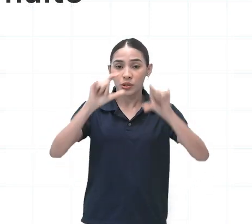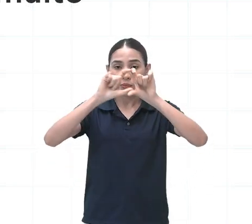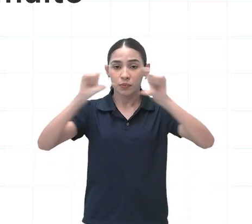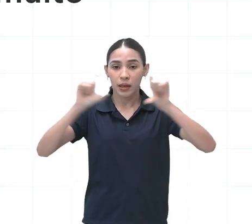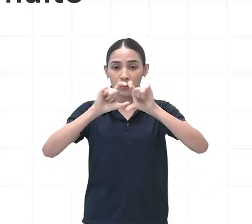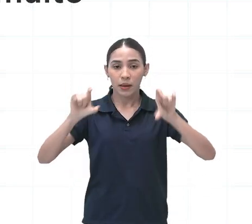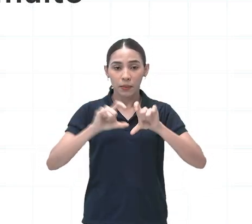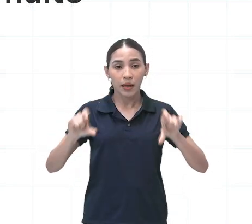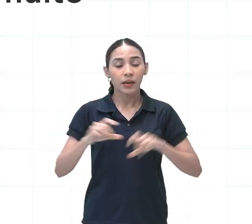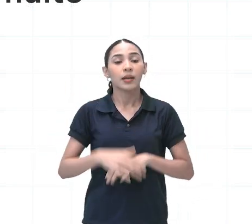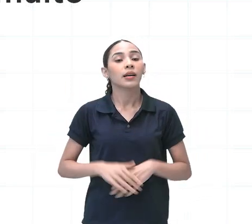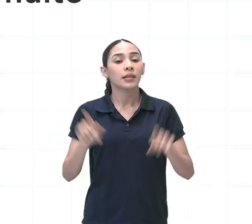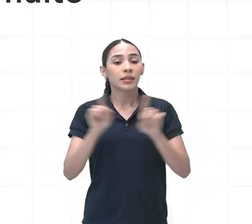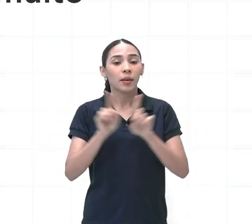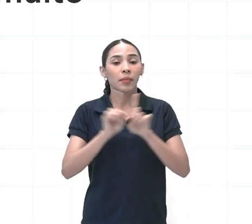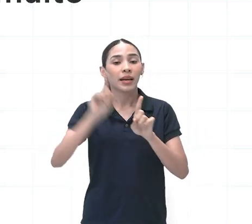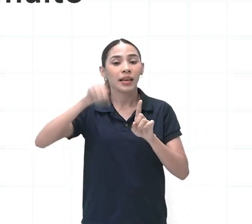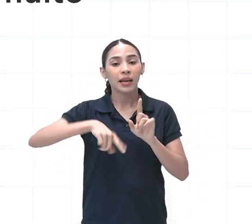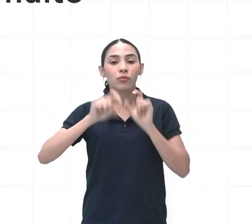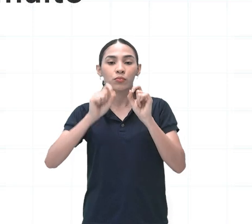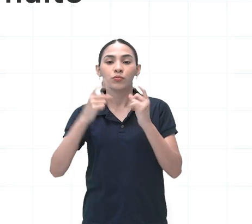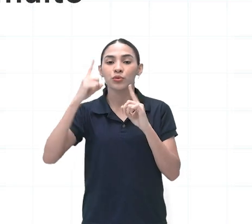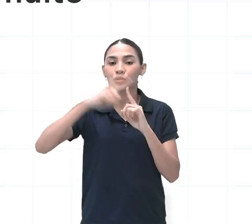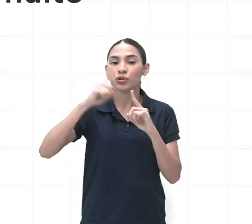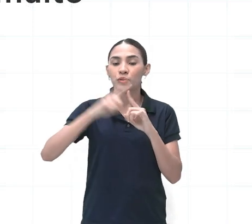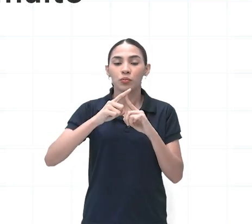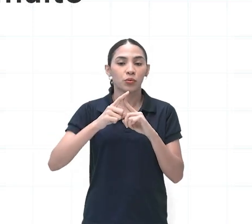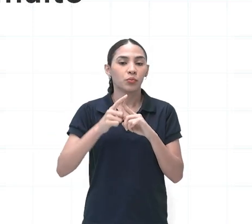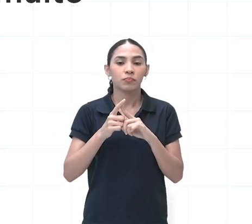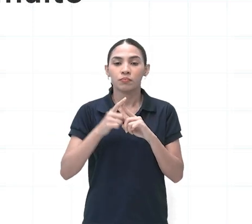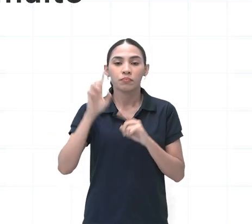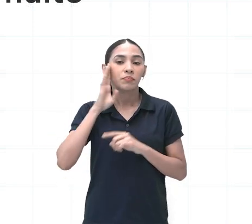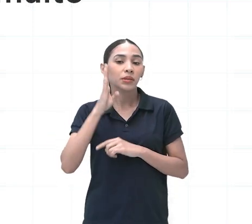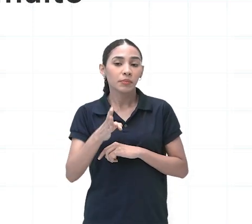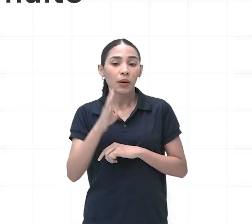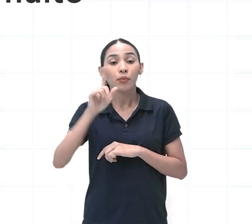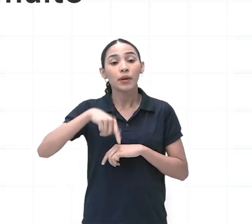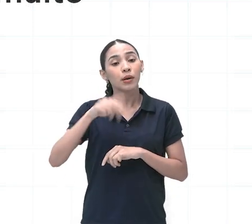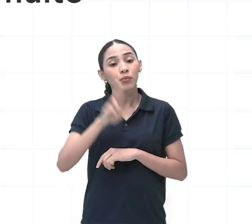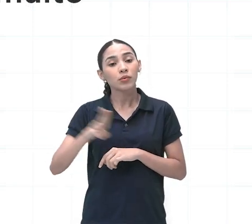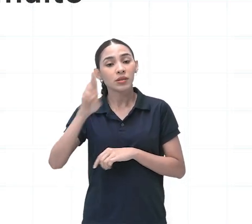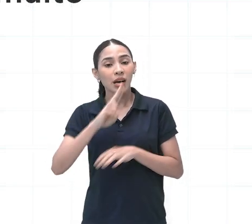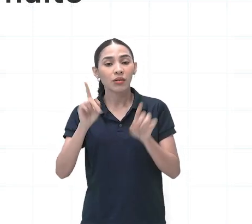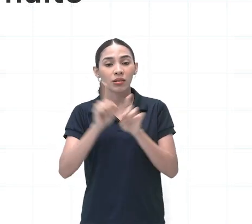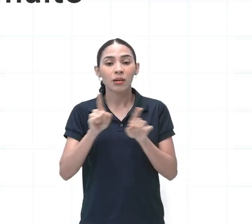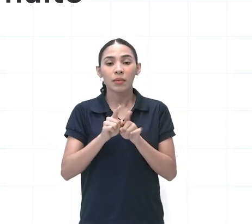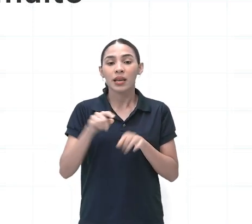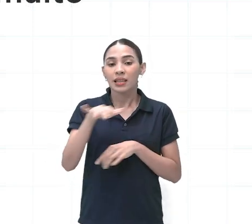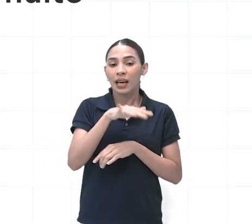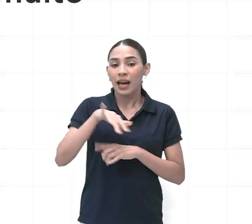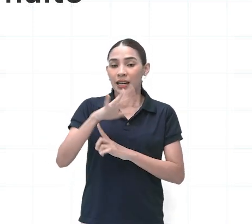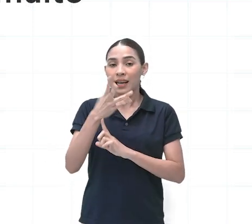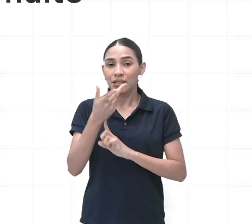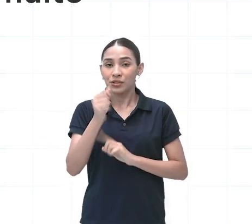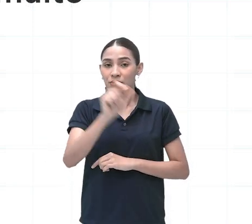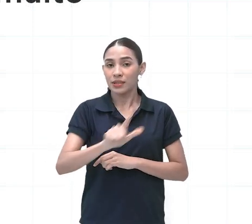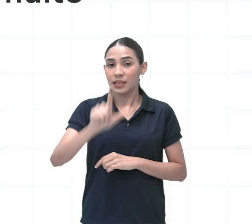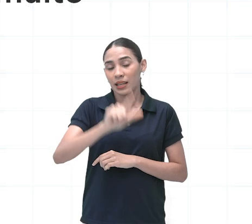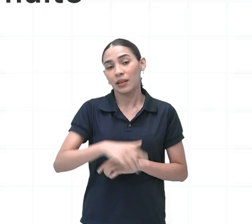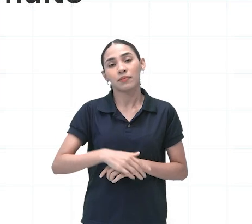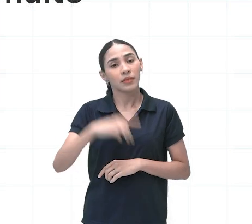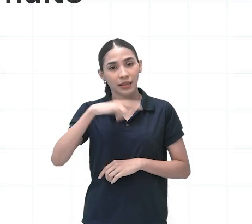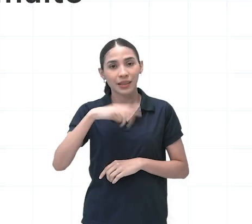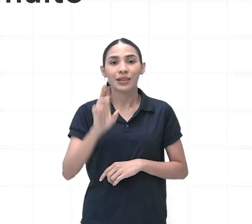soneto é também considerado uma forma fixa e é muito utilizada no campo artístico literário.